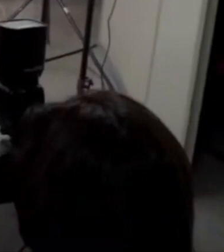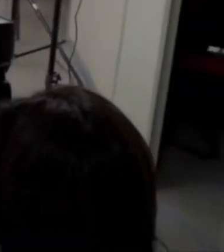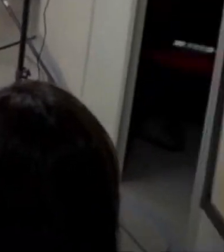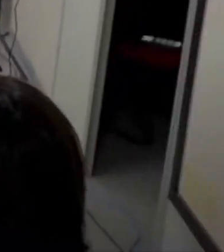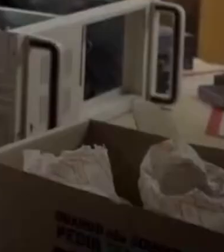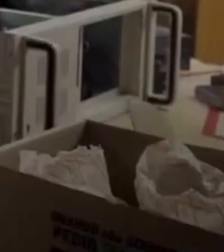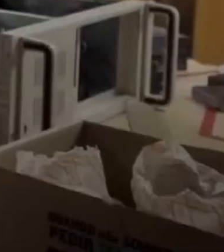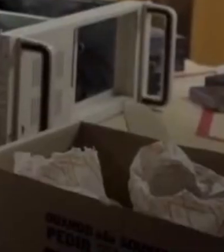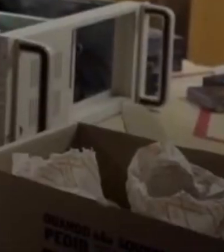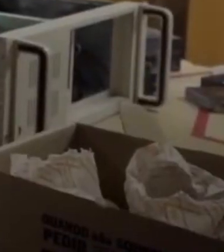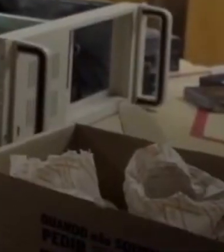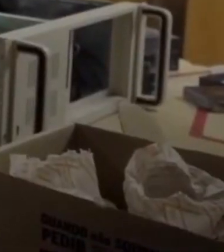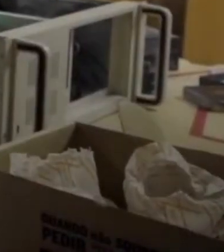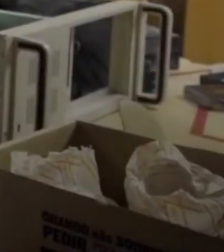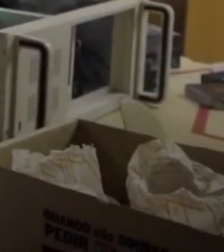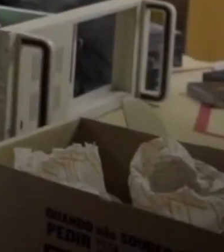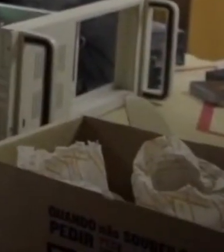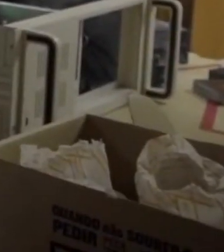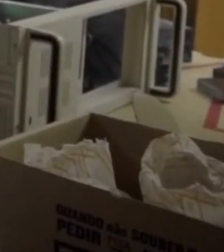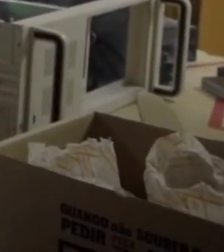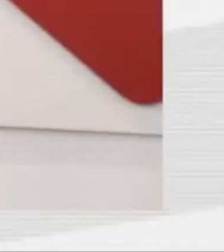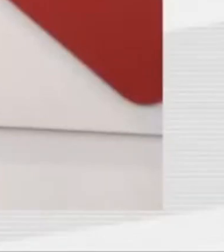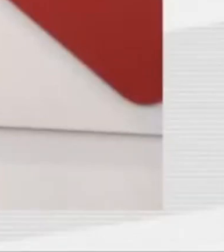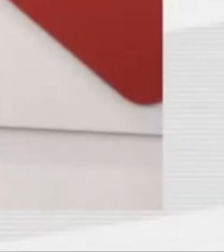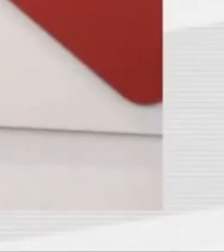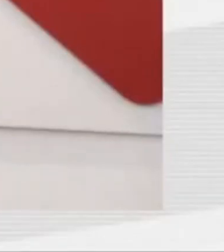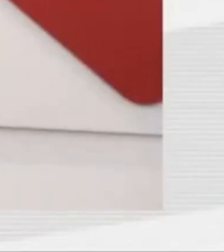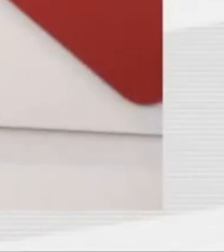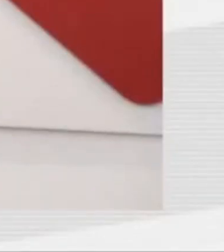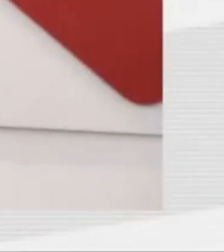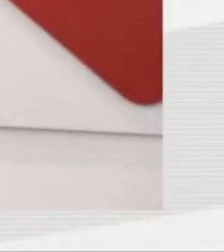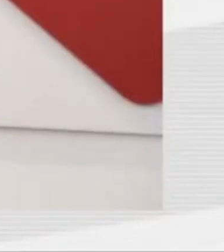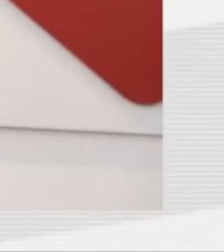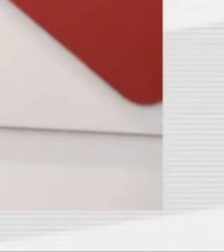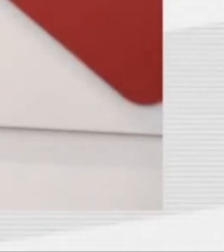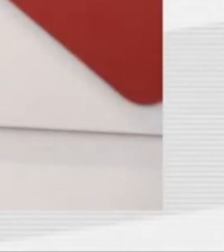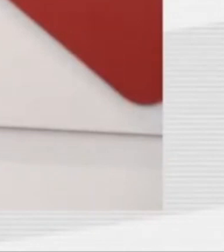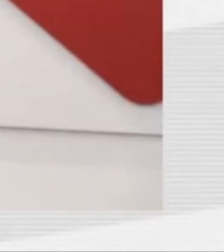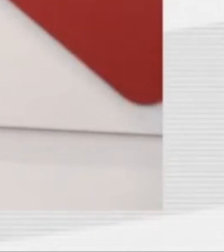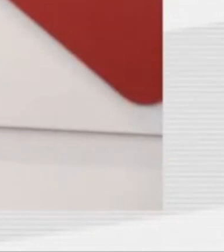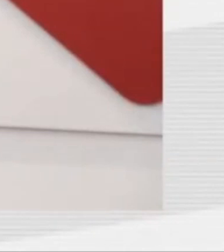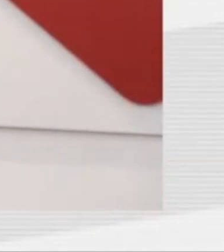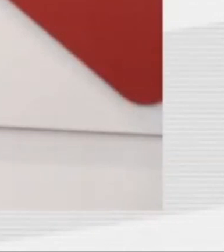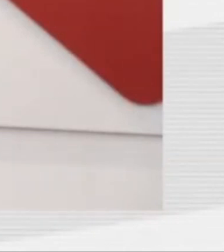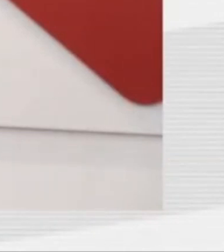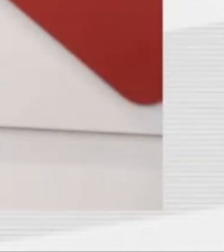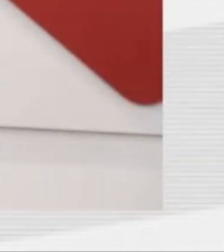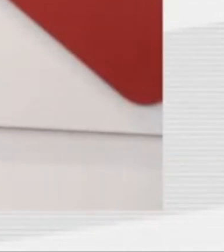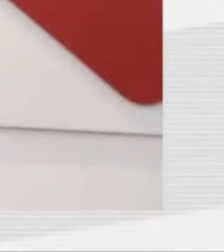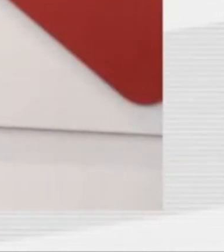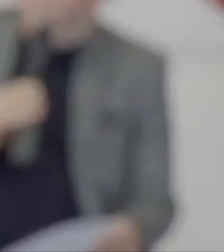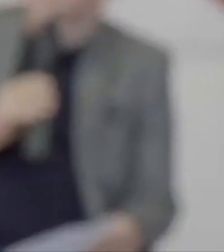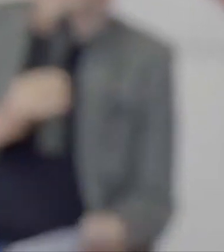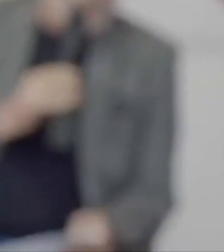é que nós temos mais dificuldade de conversar pelos meios de comunicação tradicional. Nem sempre os deputados do PT